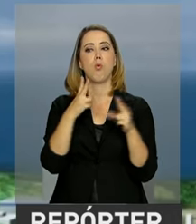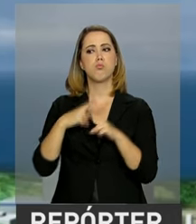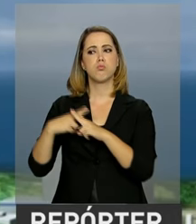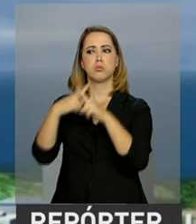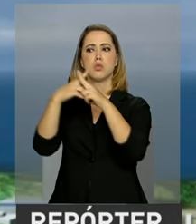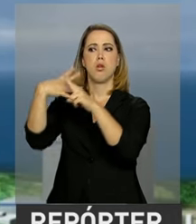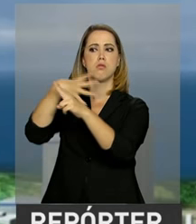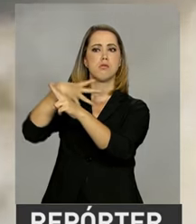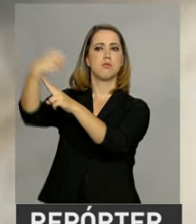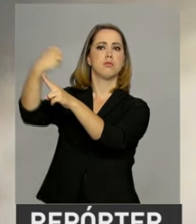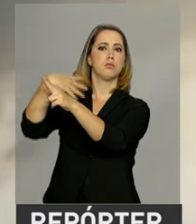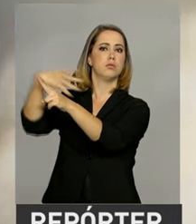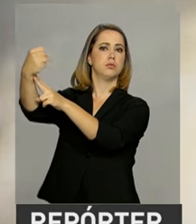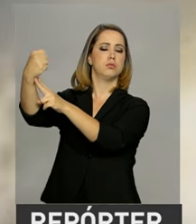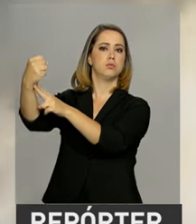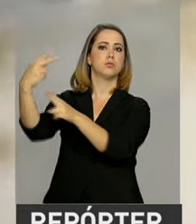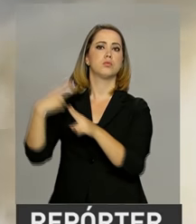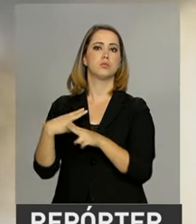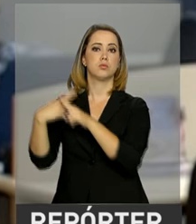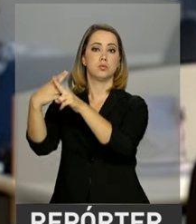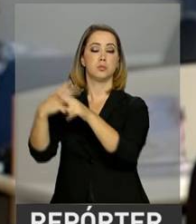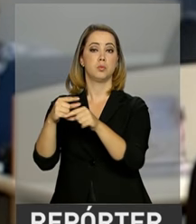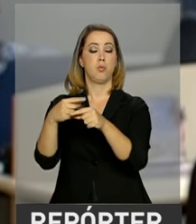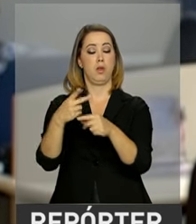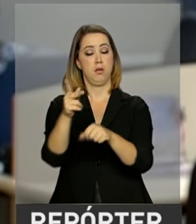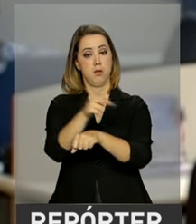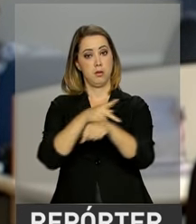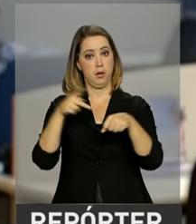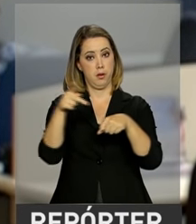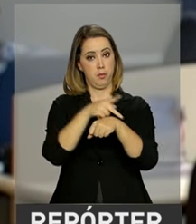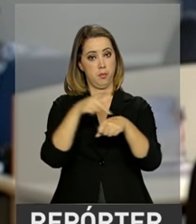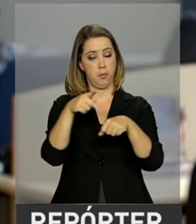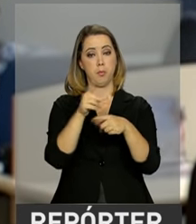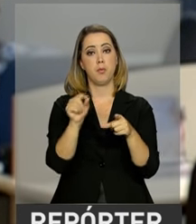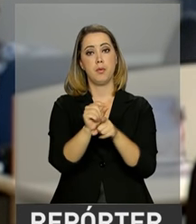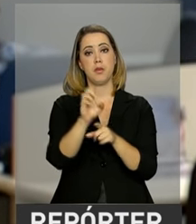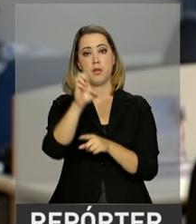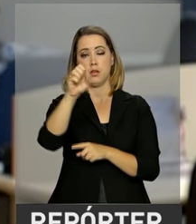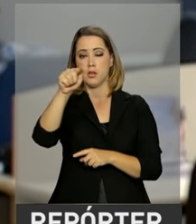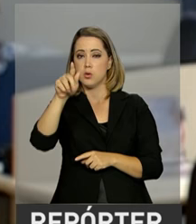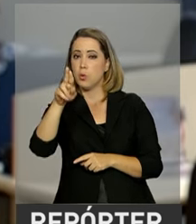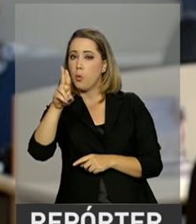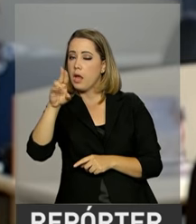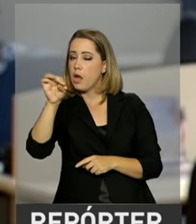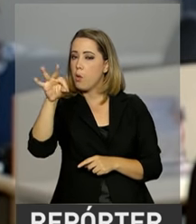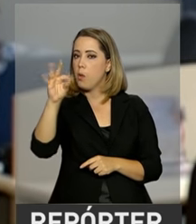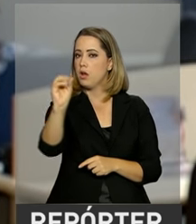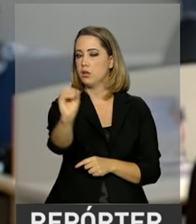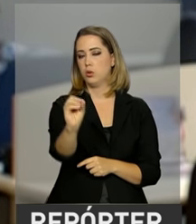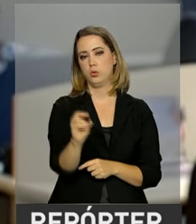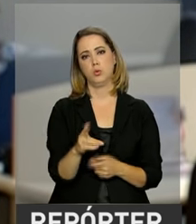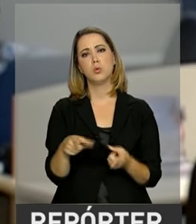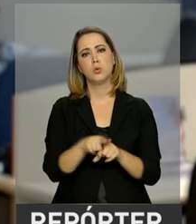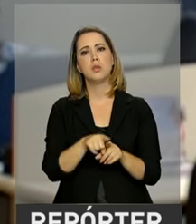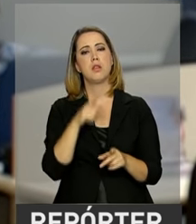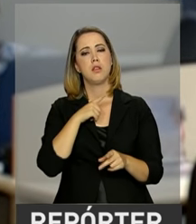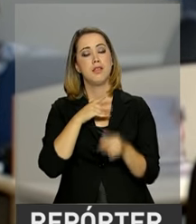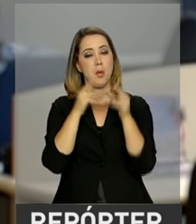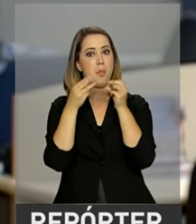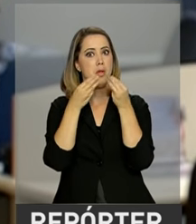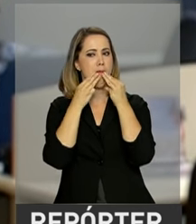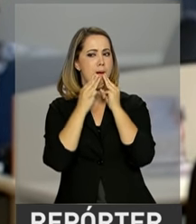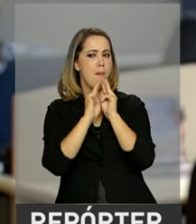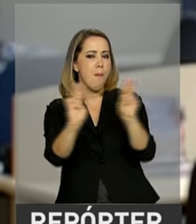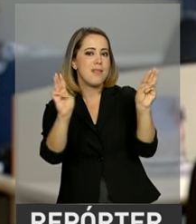em antenas parabol em países na linha do Equador o satélite também carrega e roda uma mensagem gravada pelos estudantes o